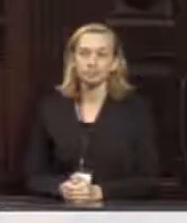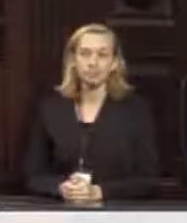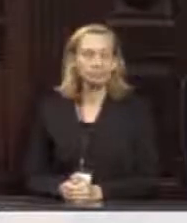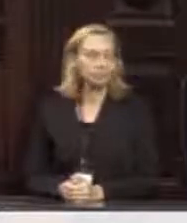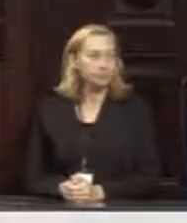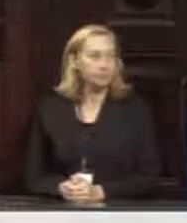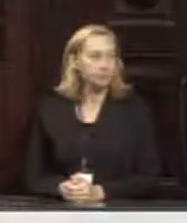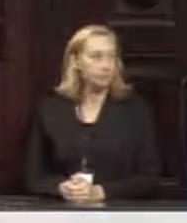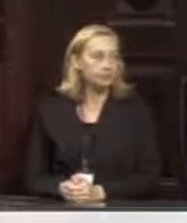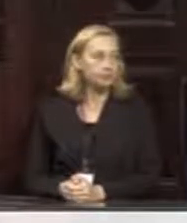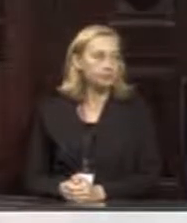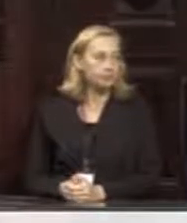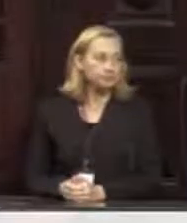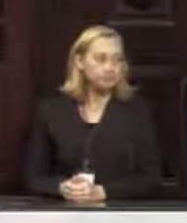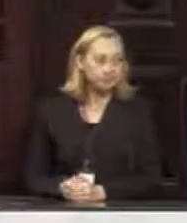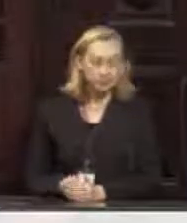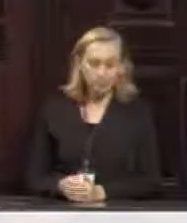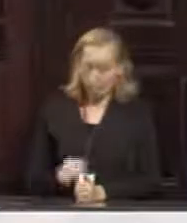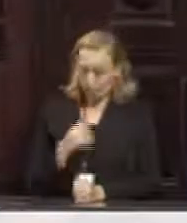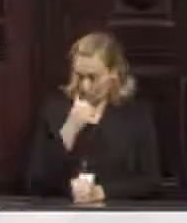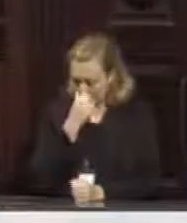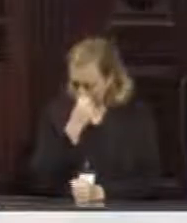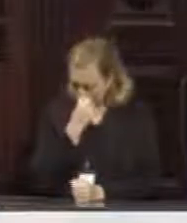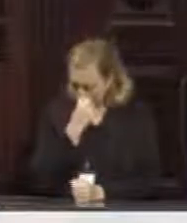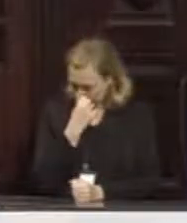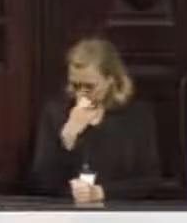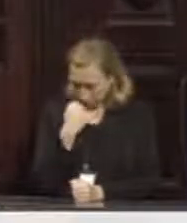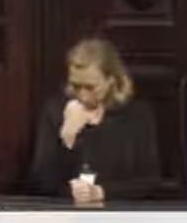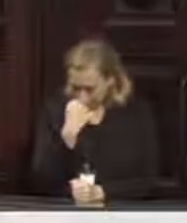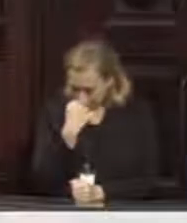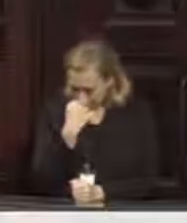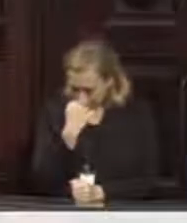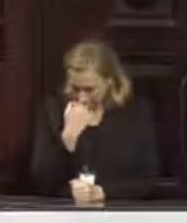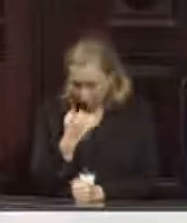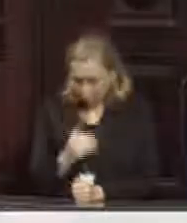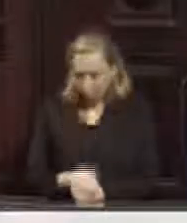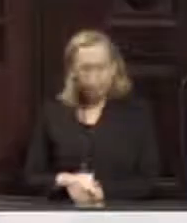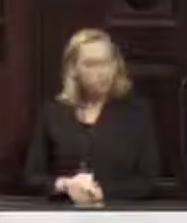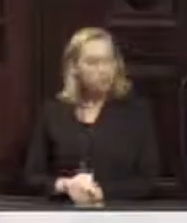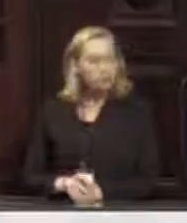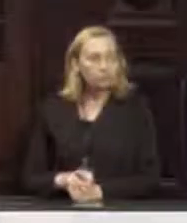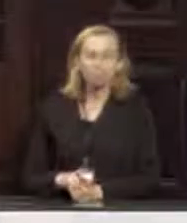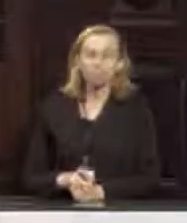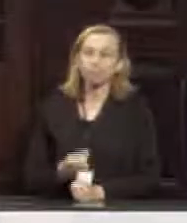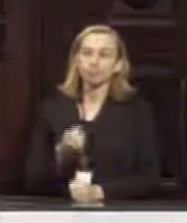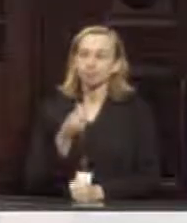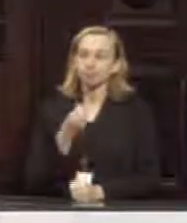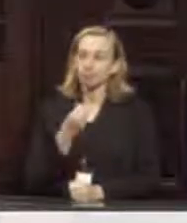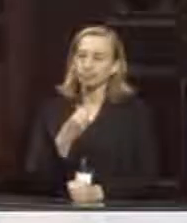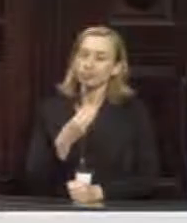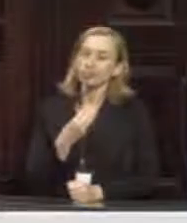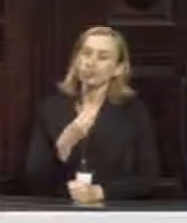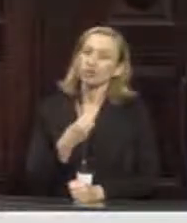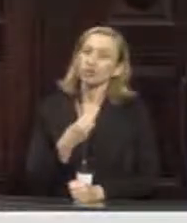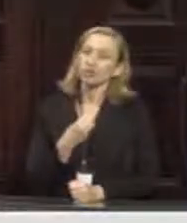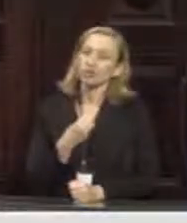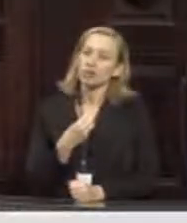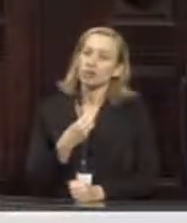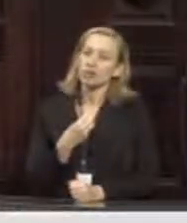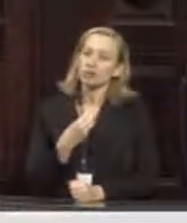Senhora Presidente dos Trabalhos desta sessão, nobre deputada Fatinha, senhoras deputadas